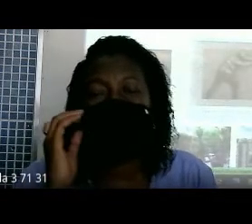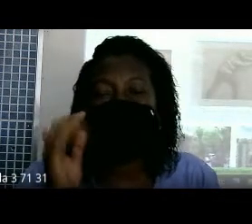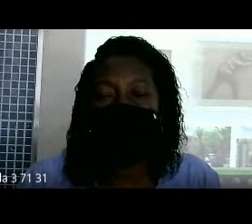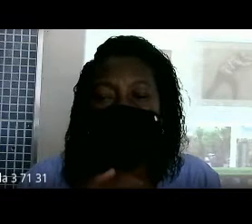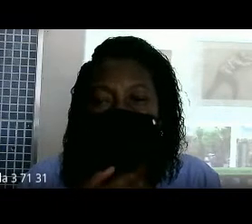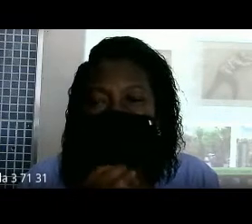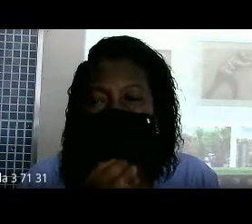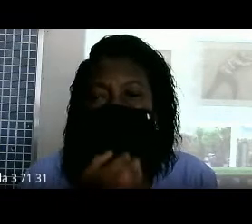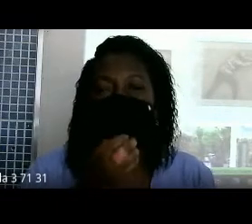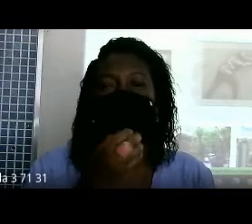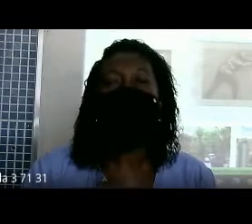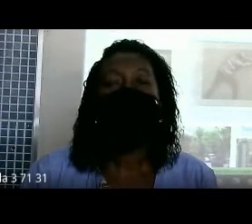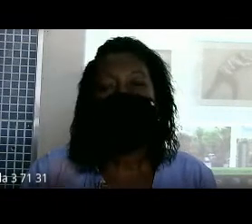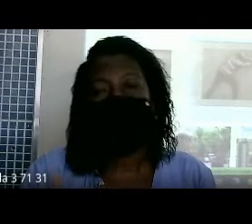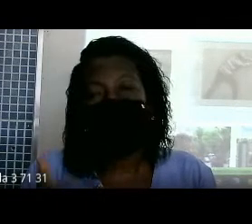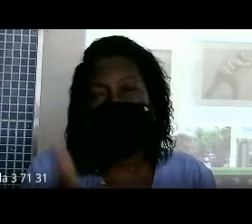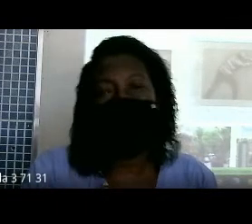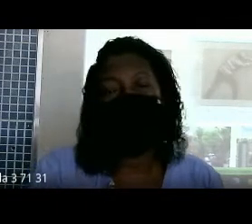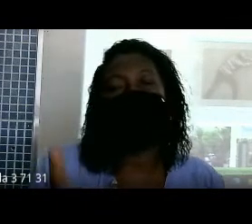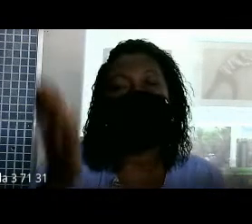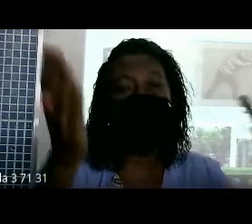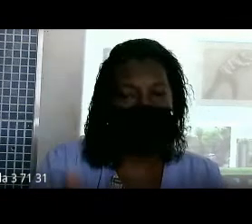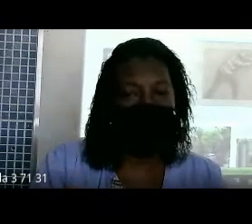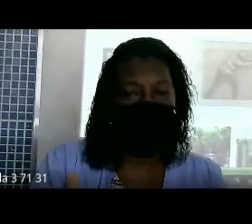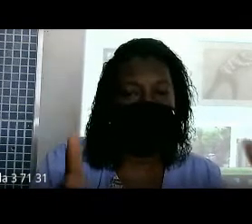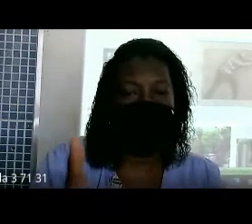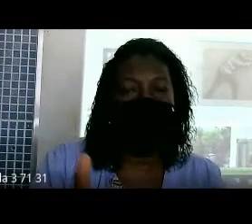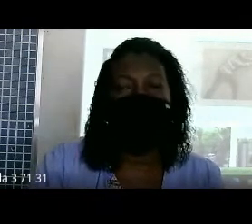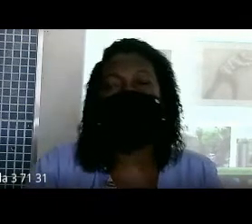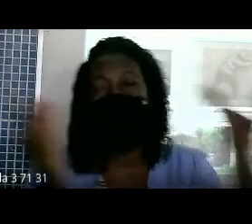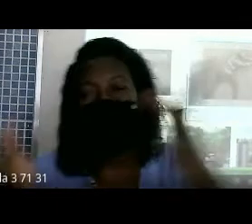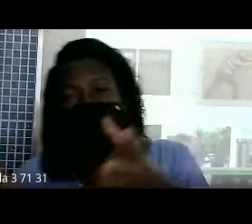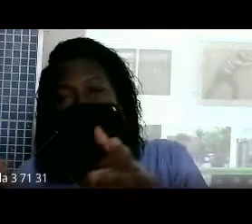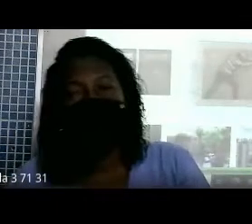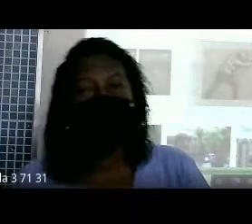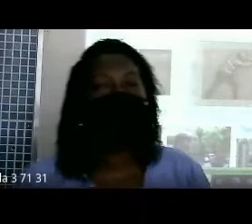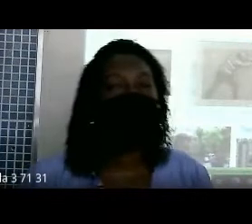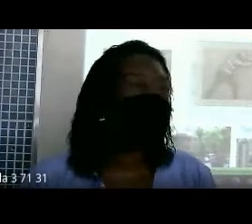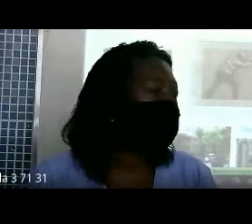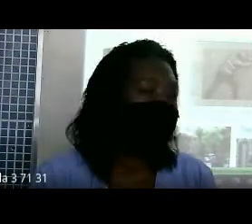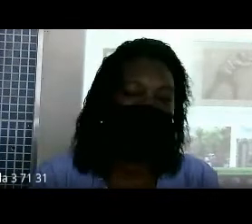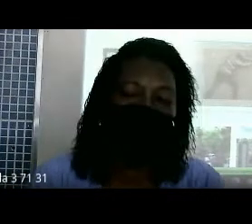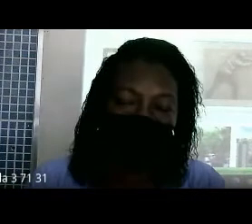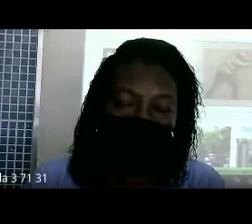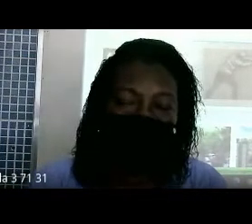uma crítica, né, a respeito disso. Aqui, esse aqui é a pessoa que pintou e ali...